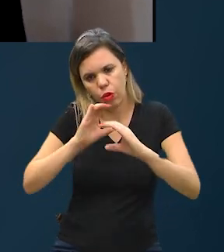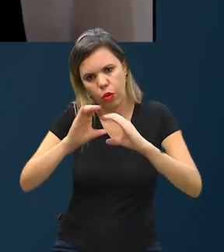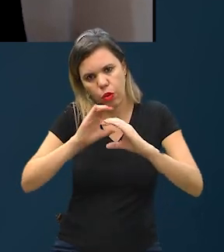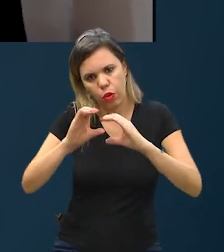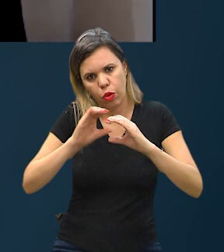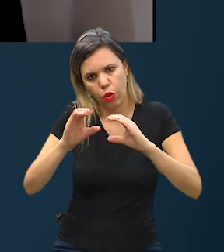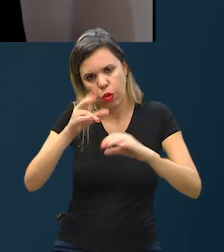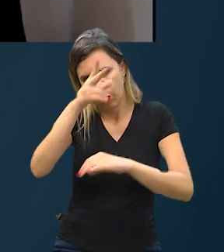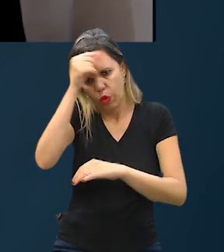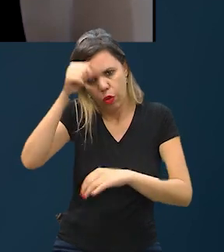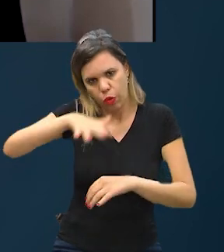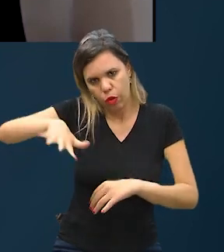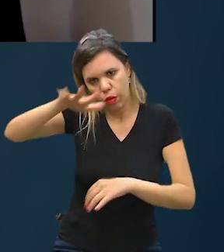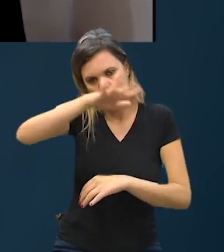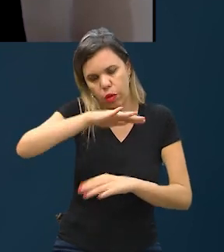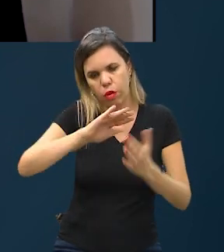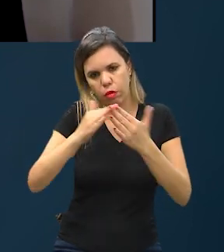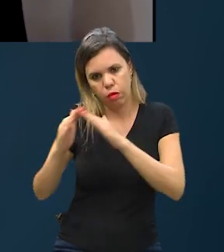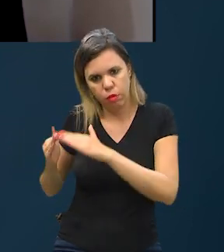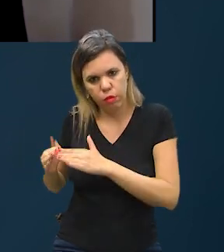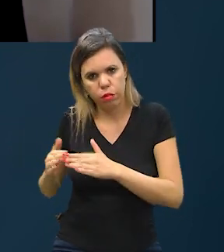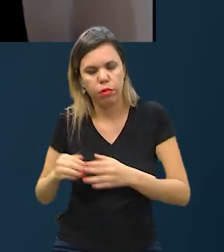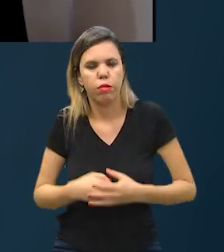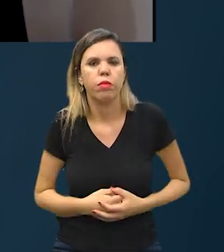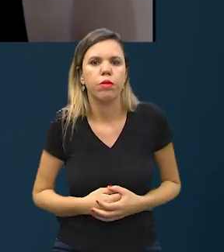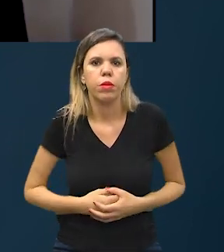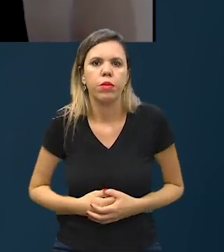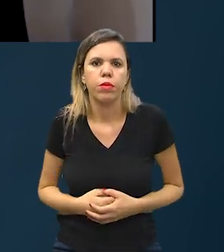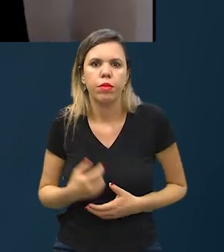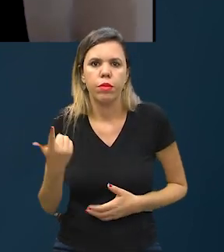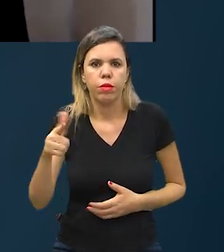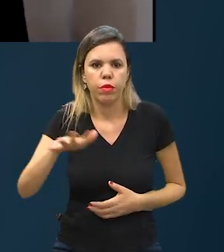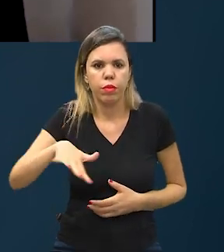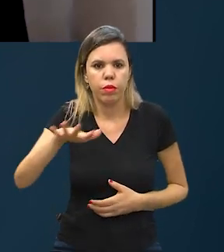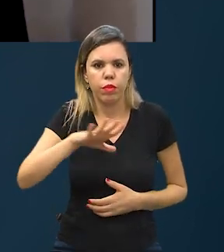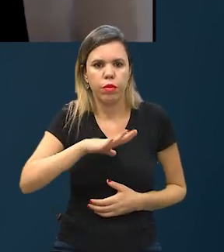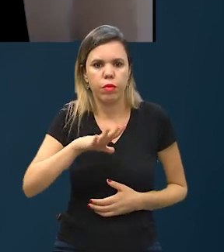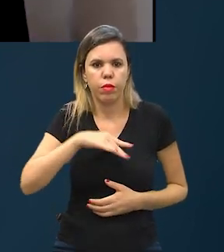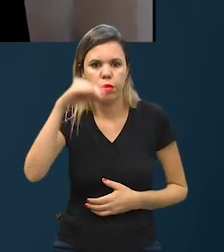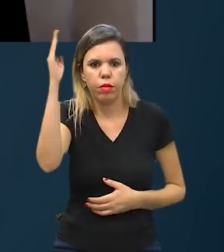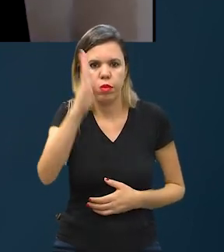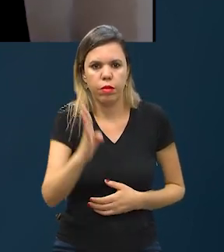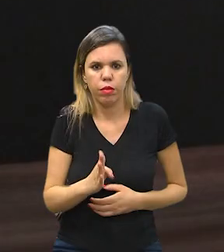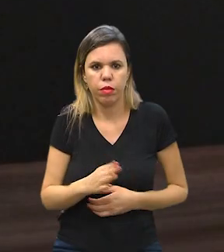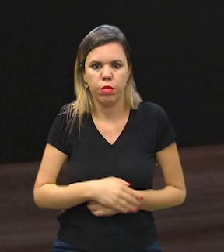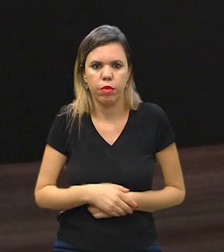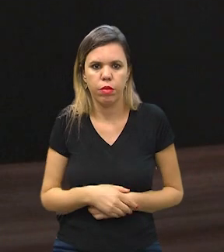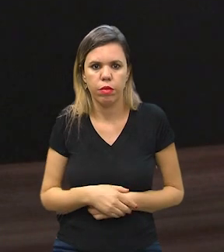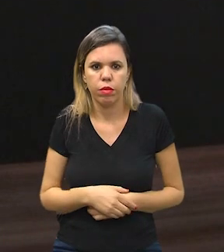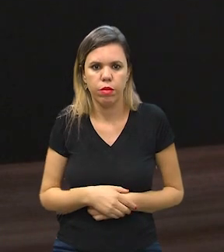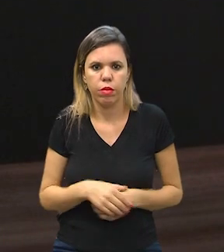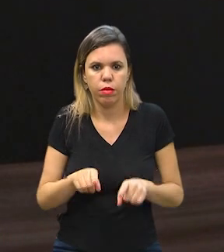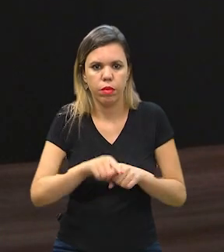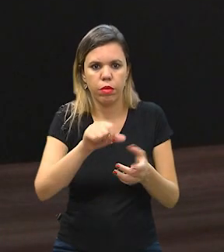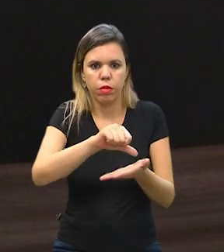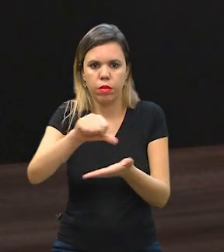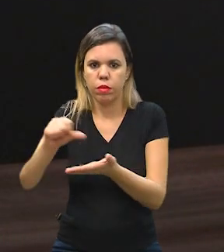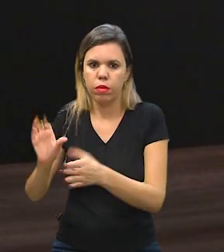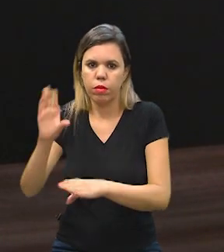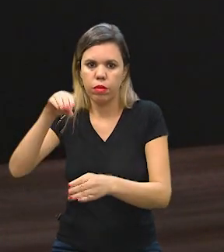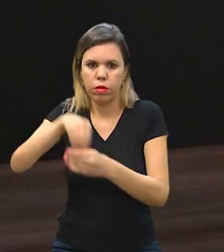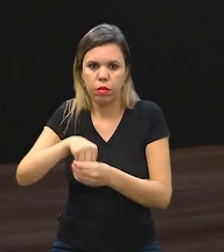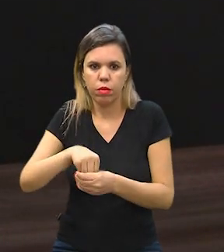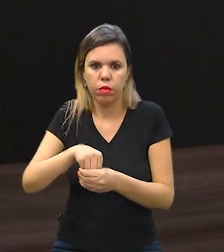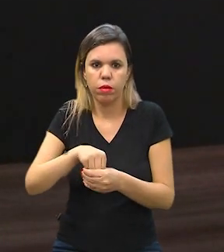comunicação populares, periféricas, né? Em outras cidades do Brasil, também localizadas dentro